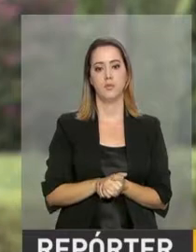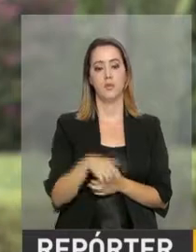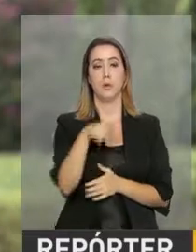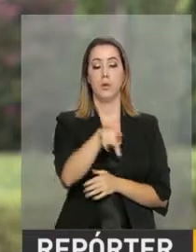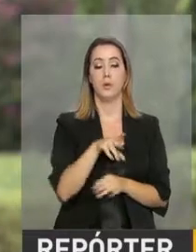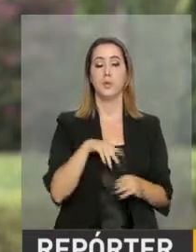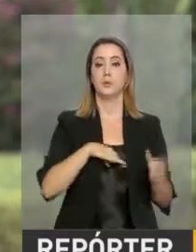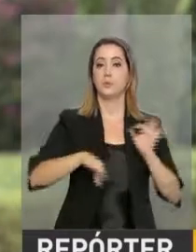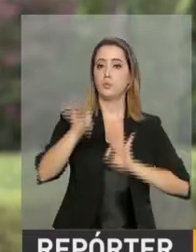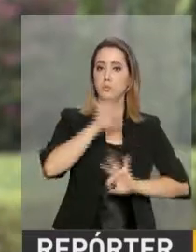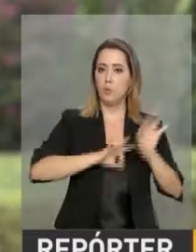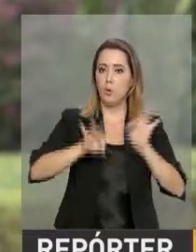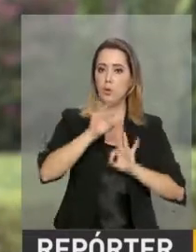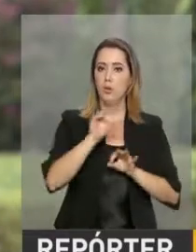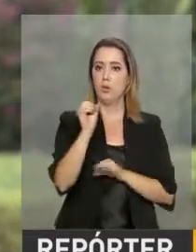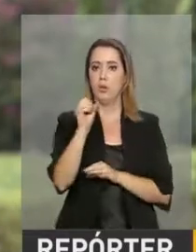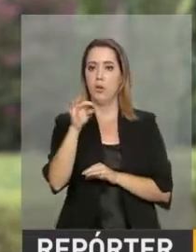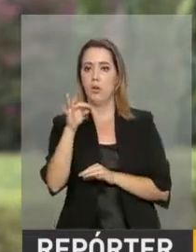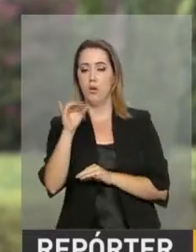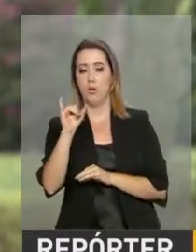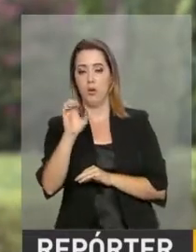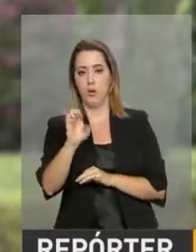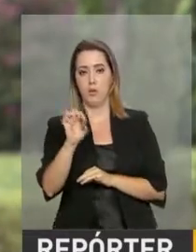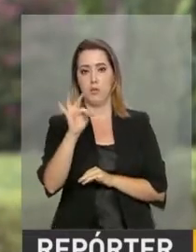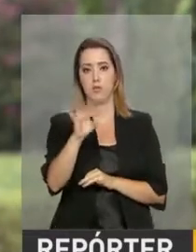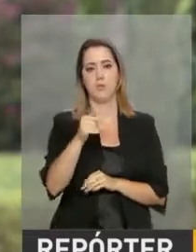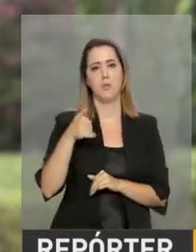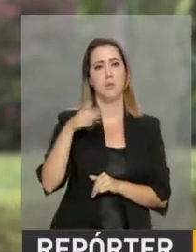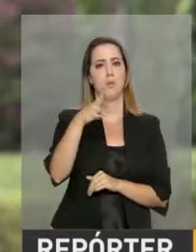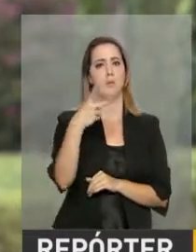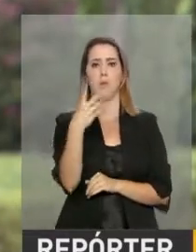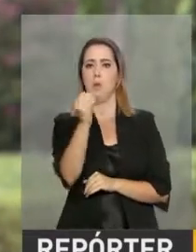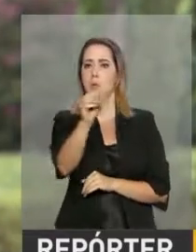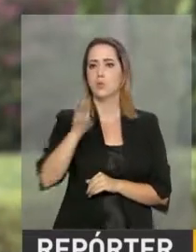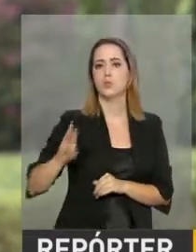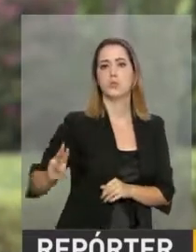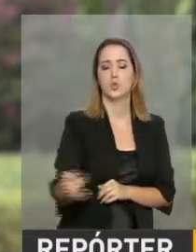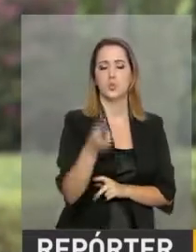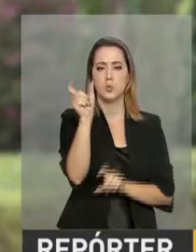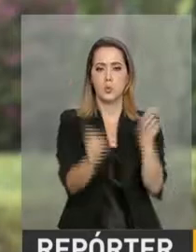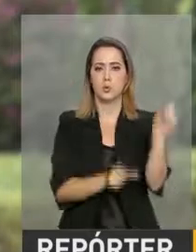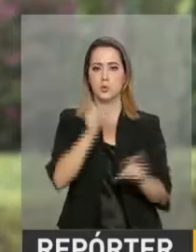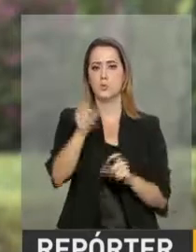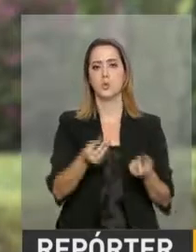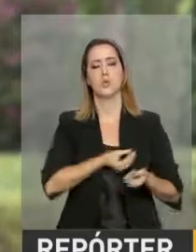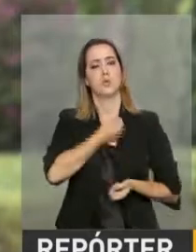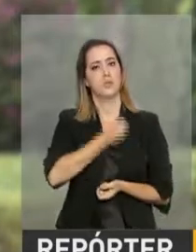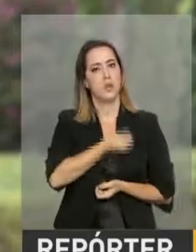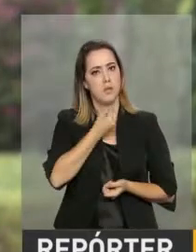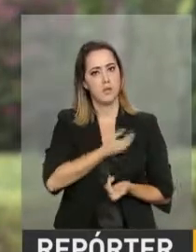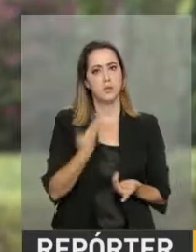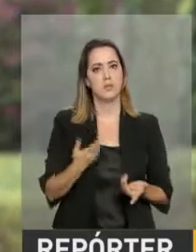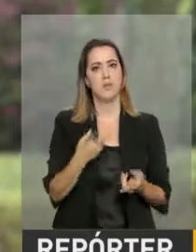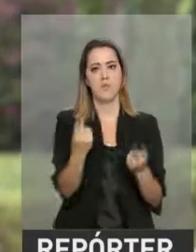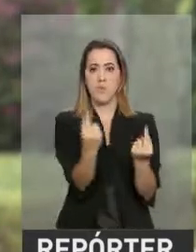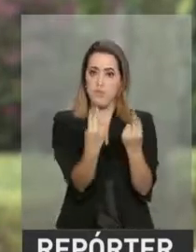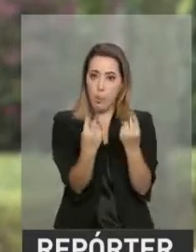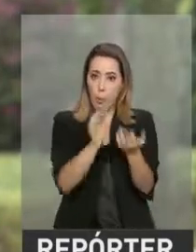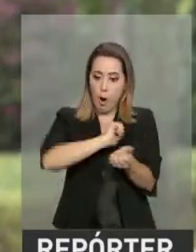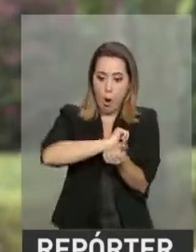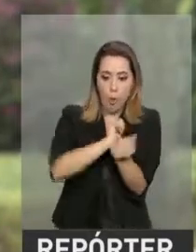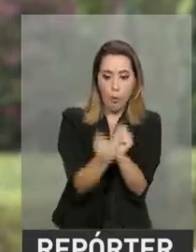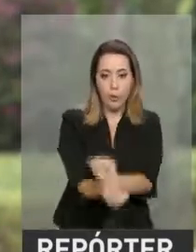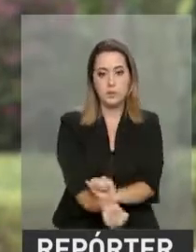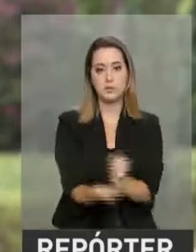internacional do trabalho oit em todo o mundo mais de 20 milhões de pessoas vivem em situação análoga lugar à